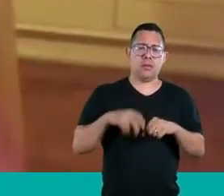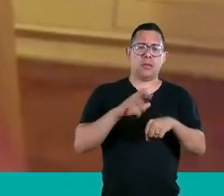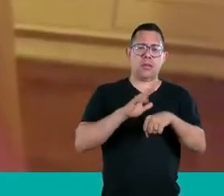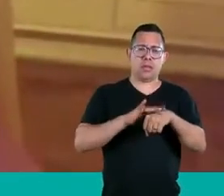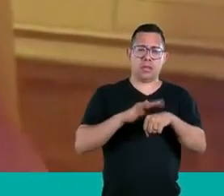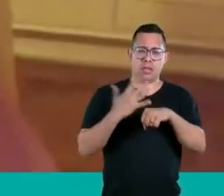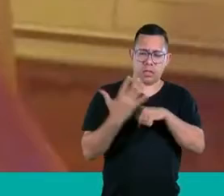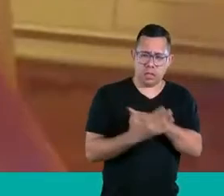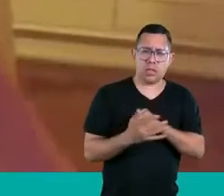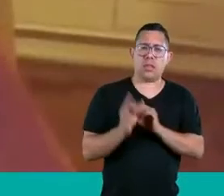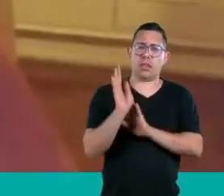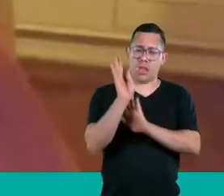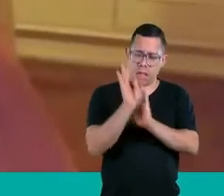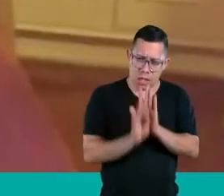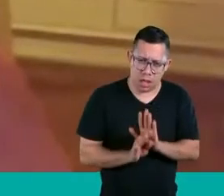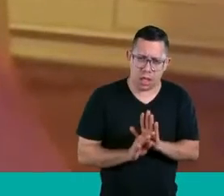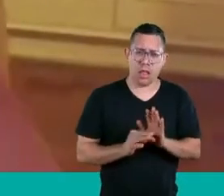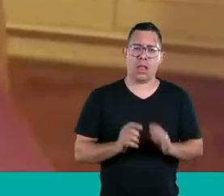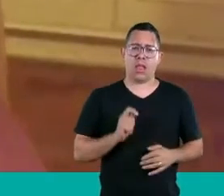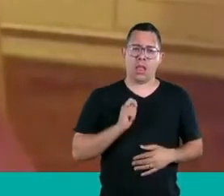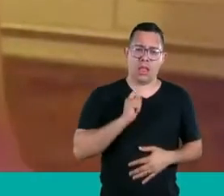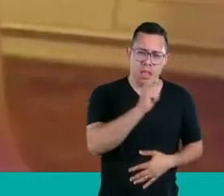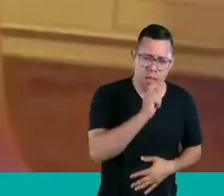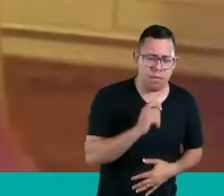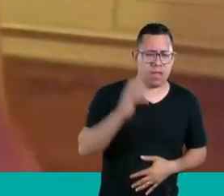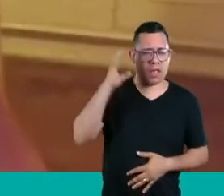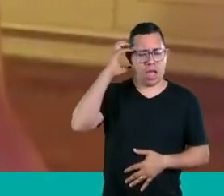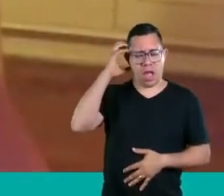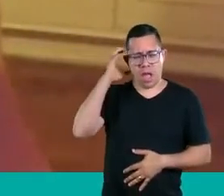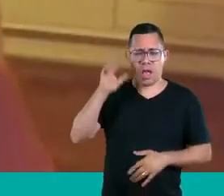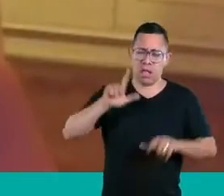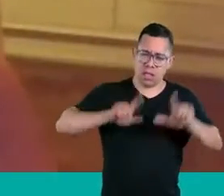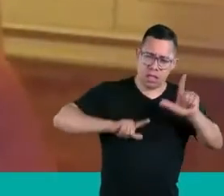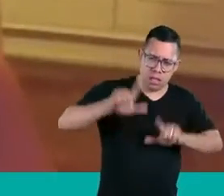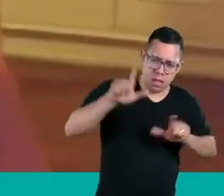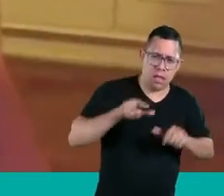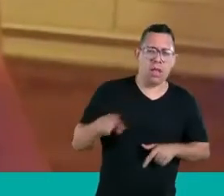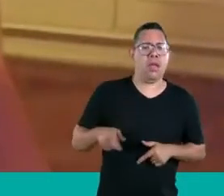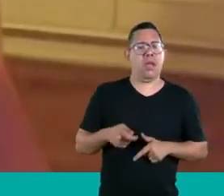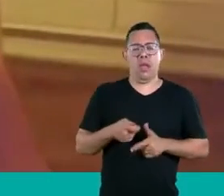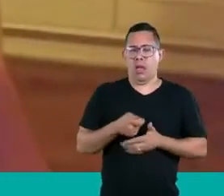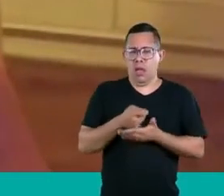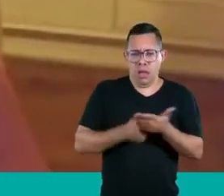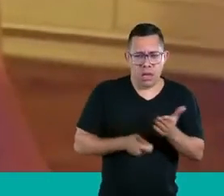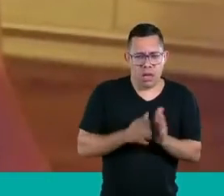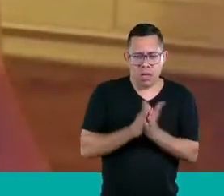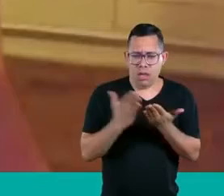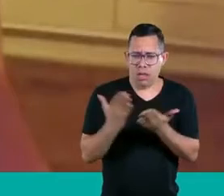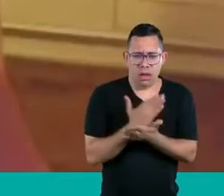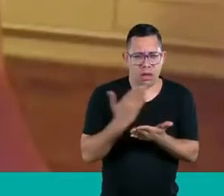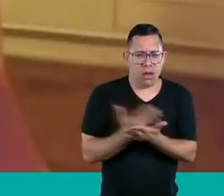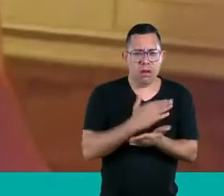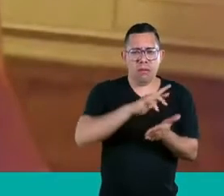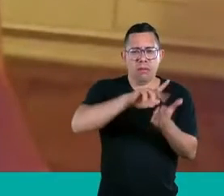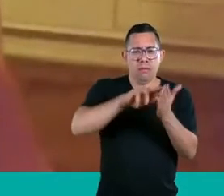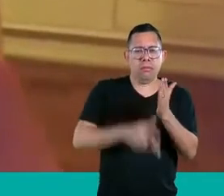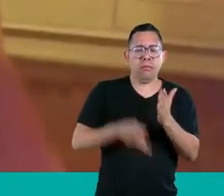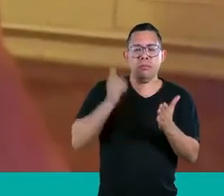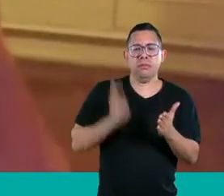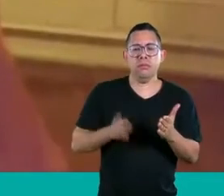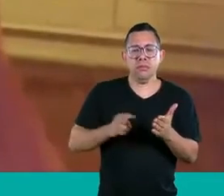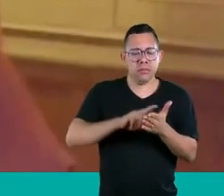para jornais, entrevistas de rádio, TV, escreve livros, vários,